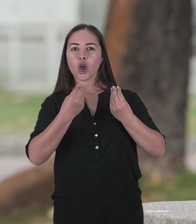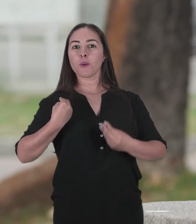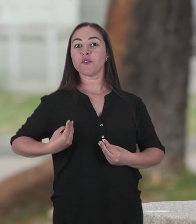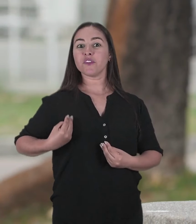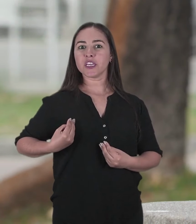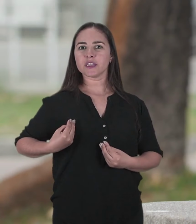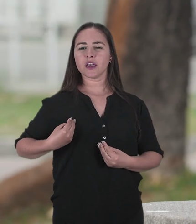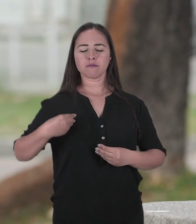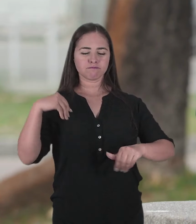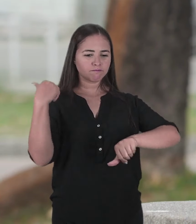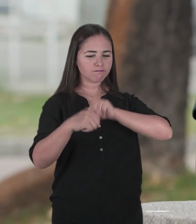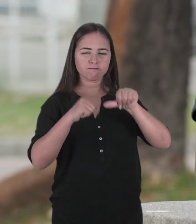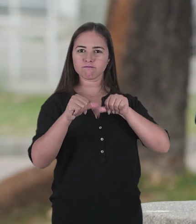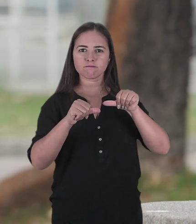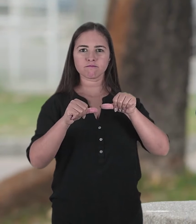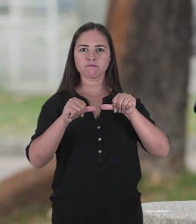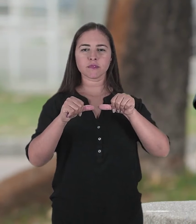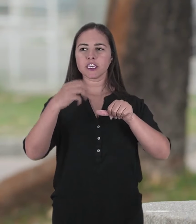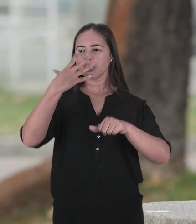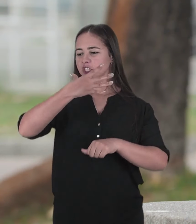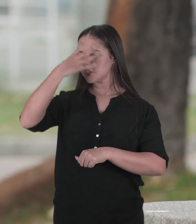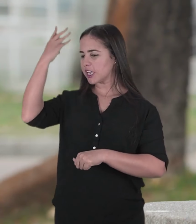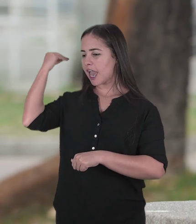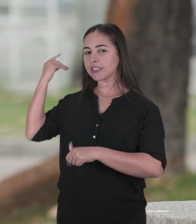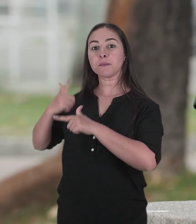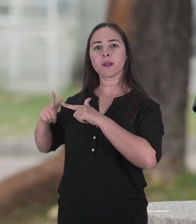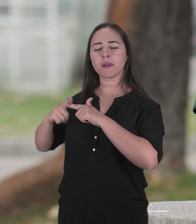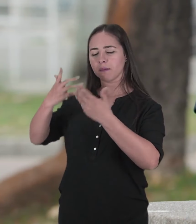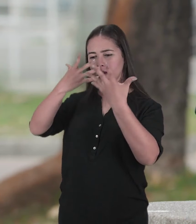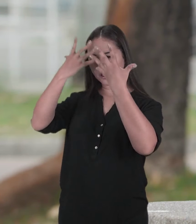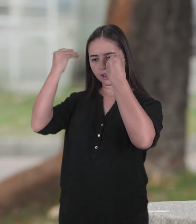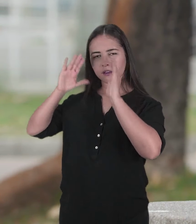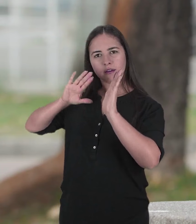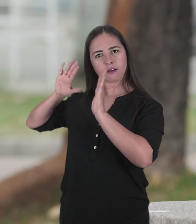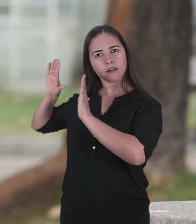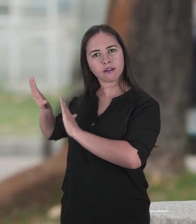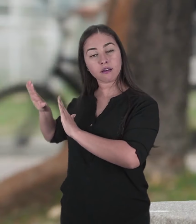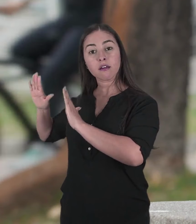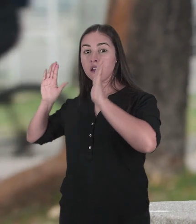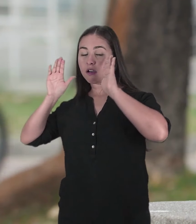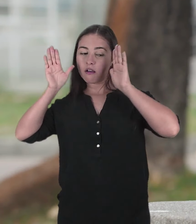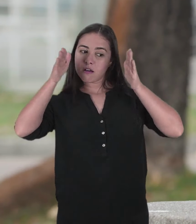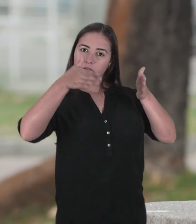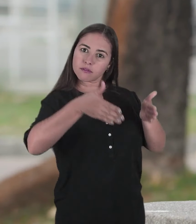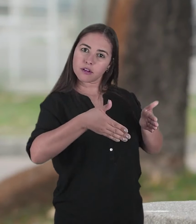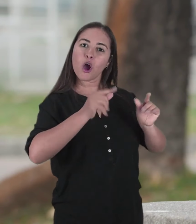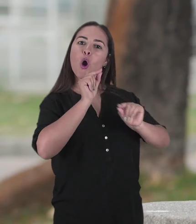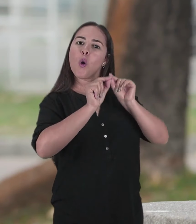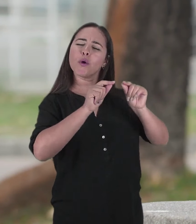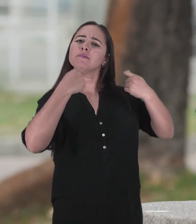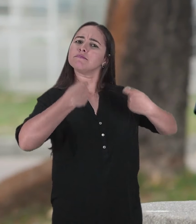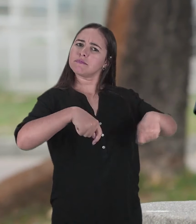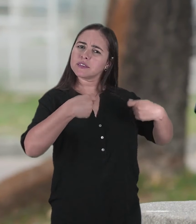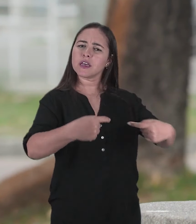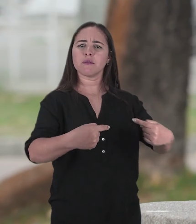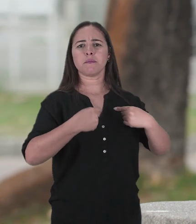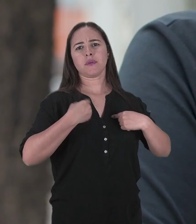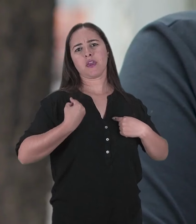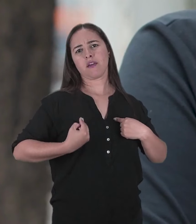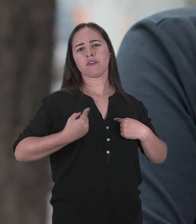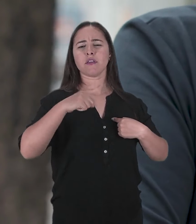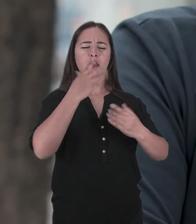tendo, conseguiu fazer eu esquecer os problemas que eu estava tendo e focar no que realmente eu precisava para